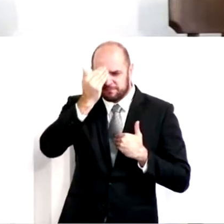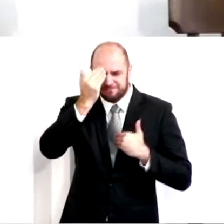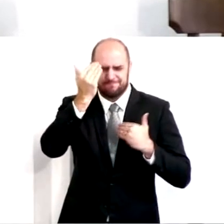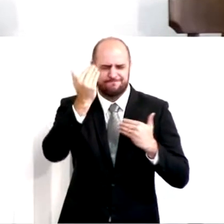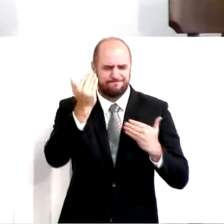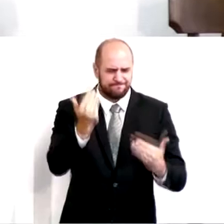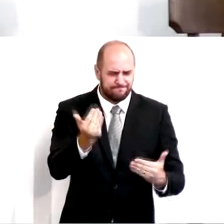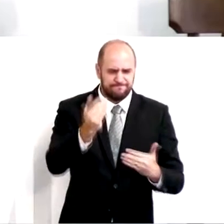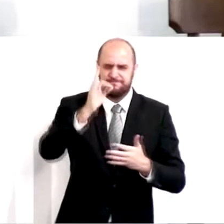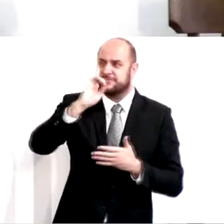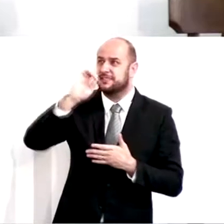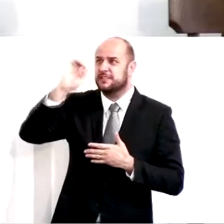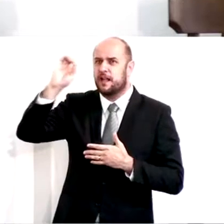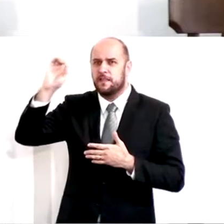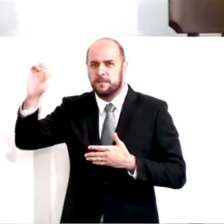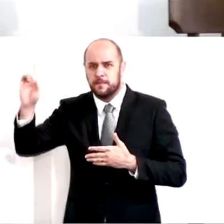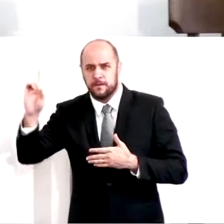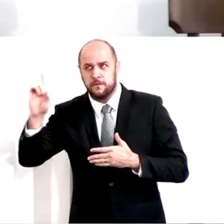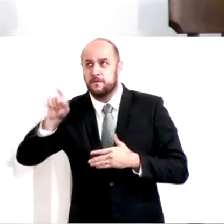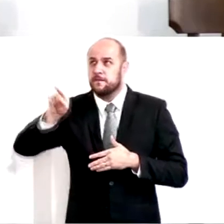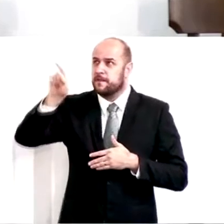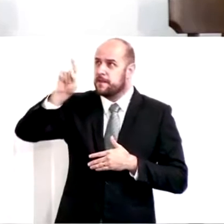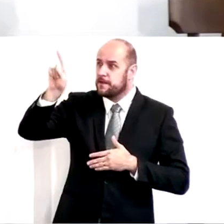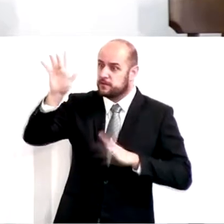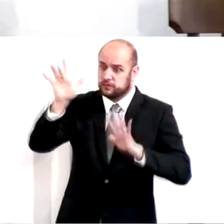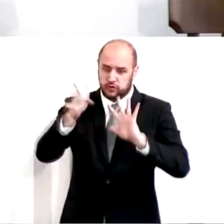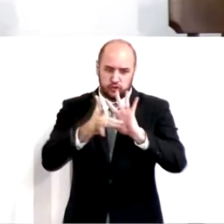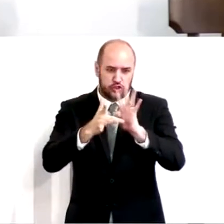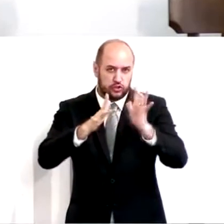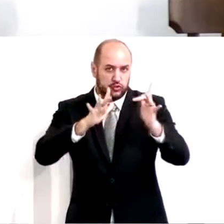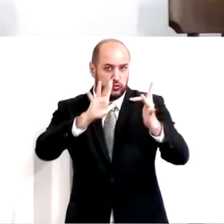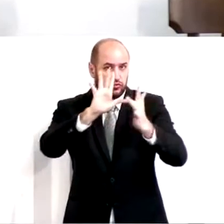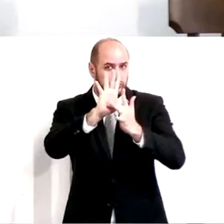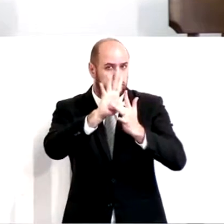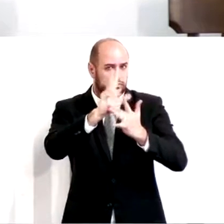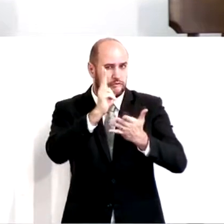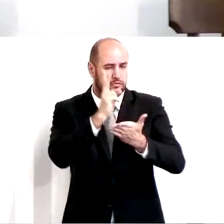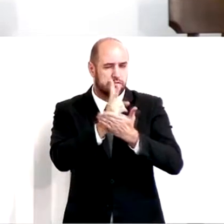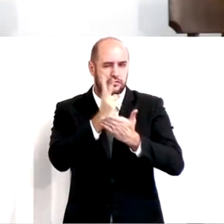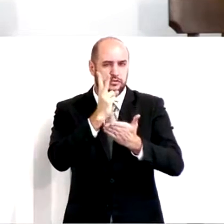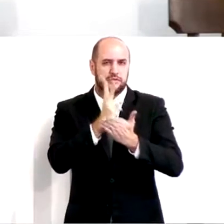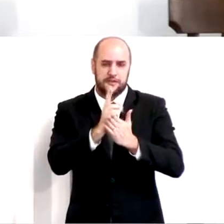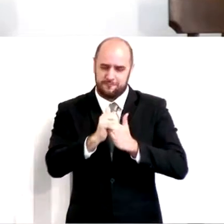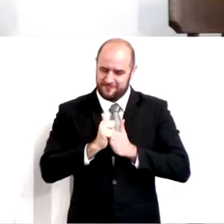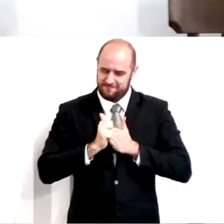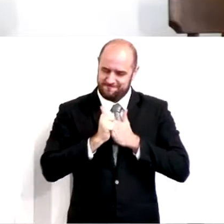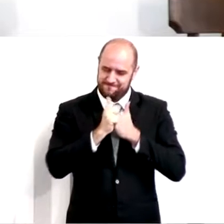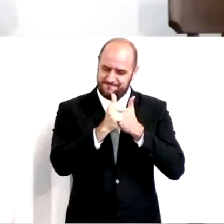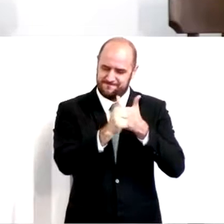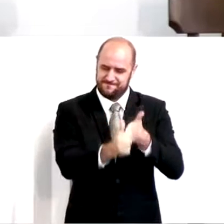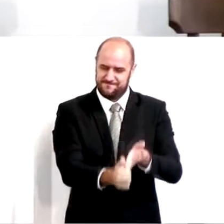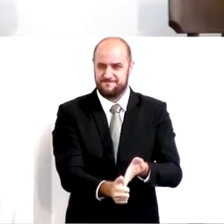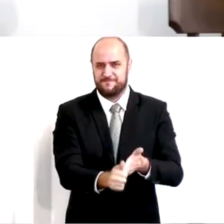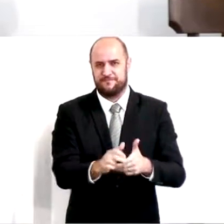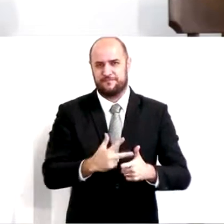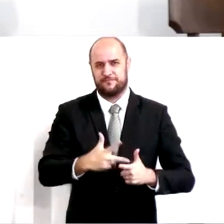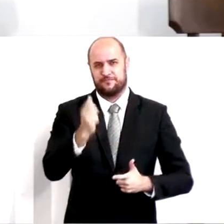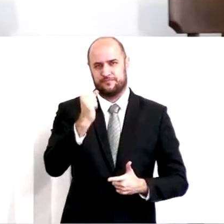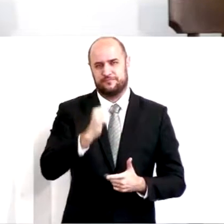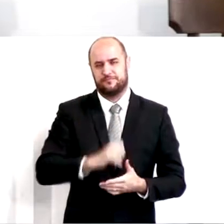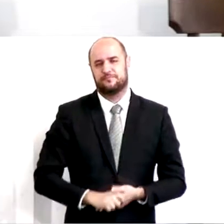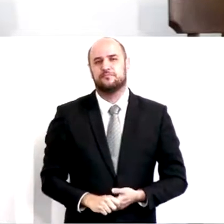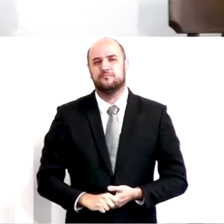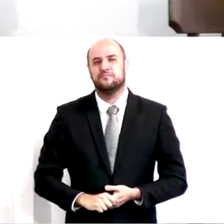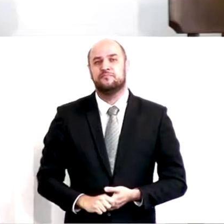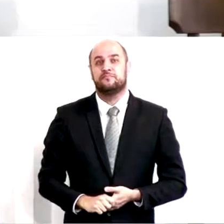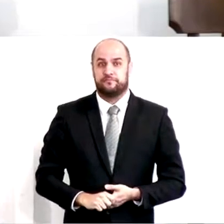porém, a Deus que em Cristo sempre nos conduz em triunfo.